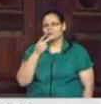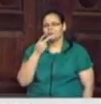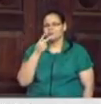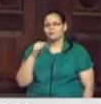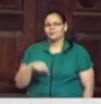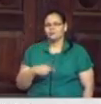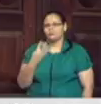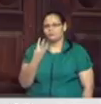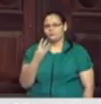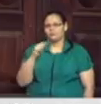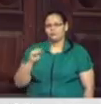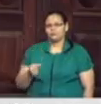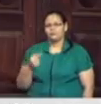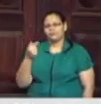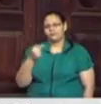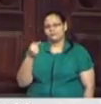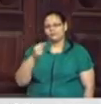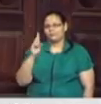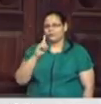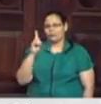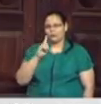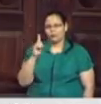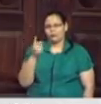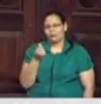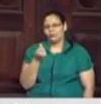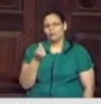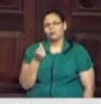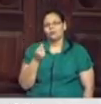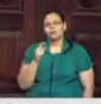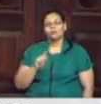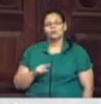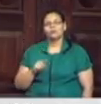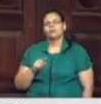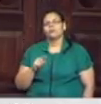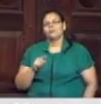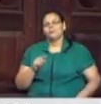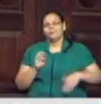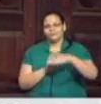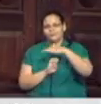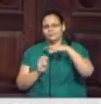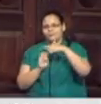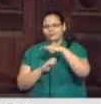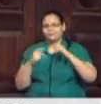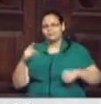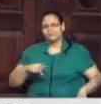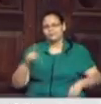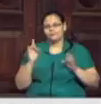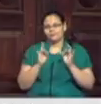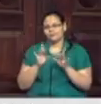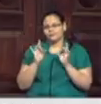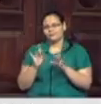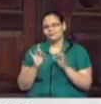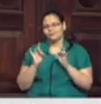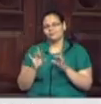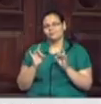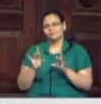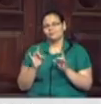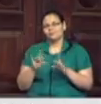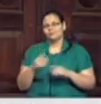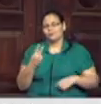aqui 4,7 dólares que a Petrobras vende para o que ela